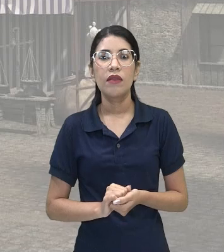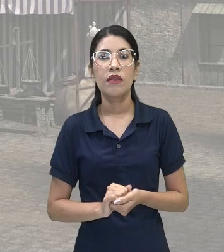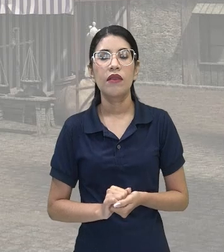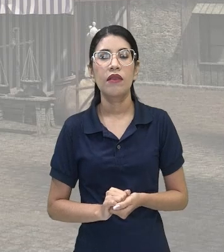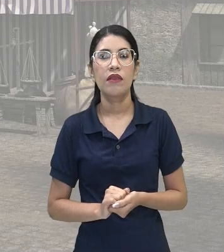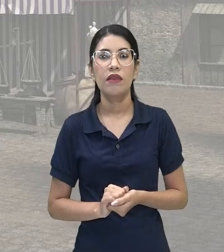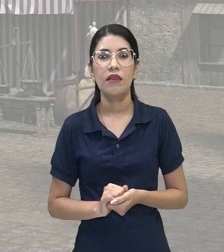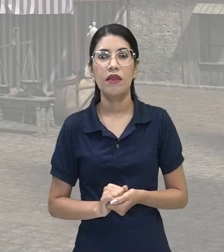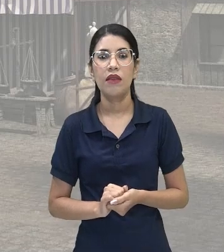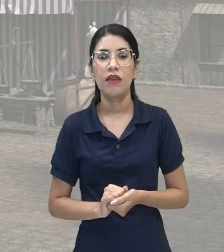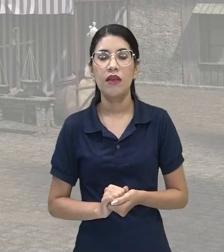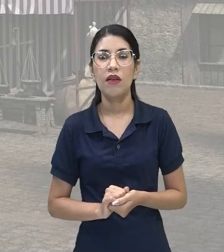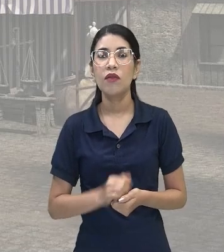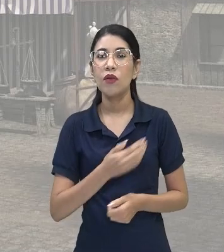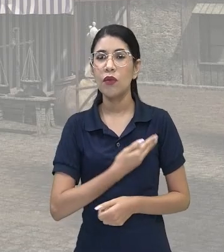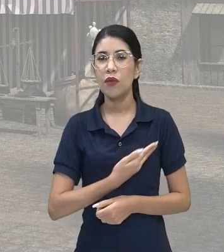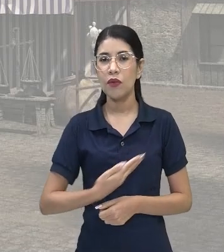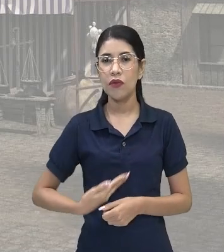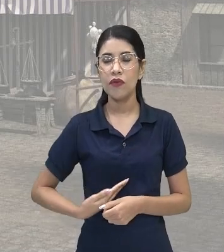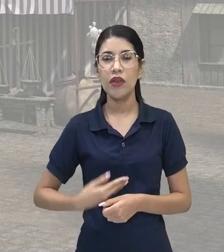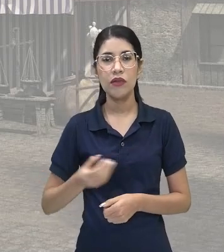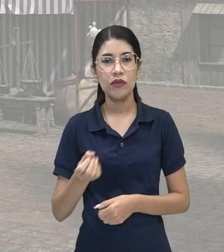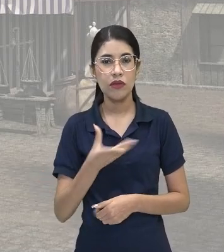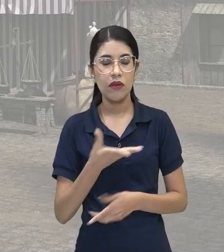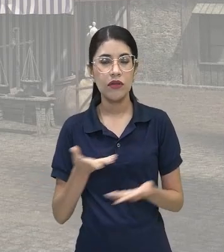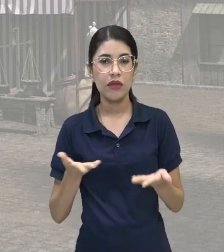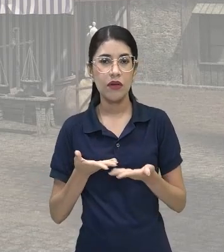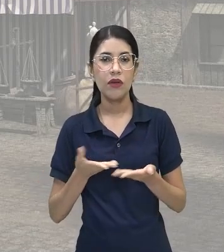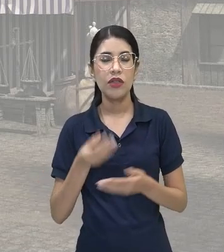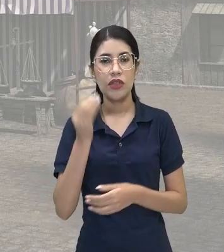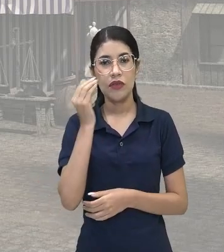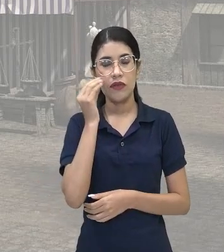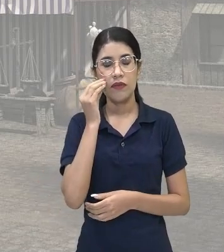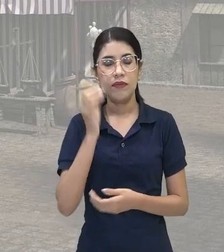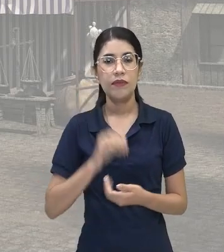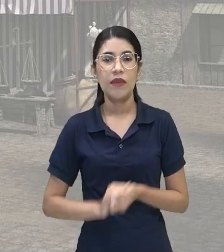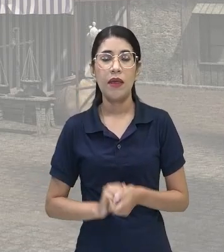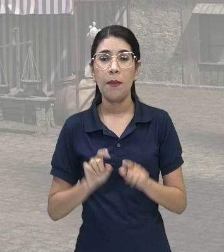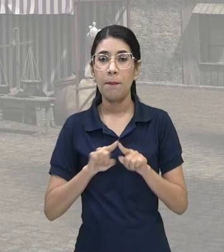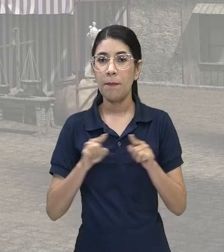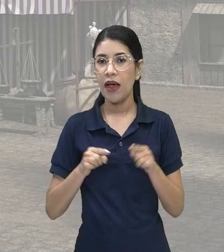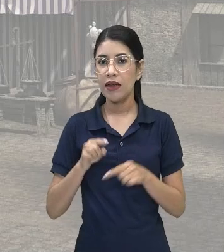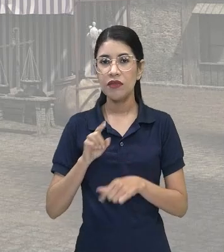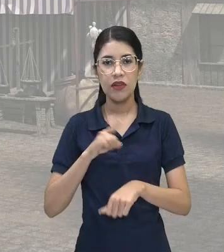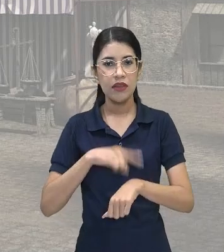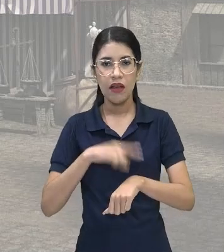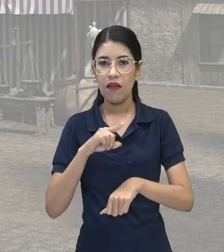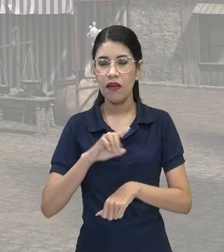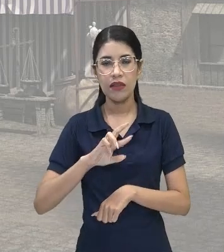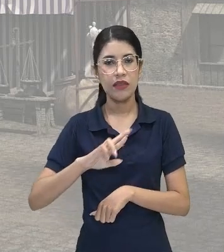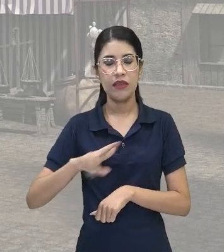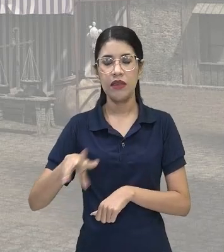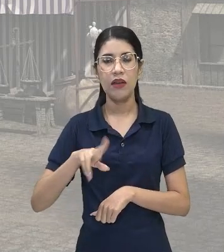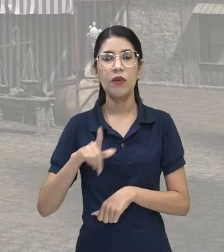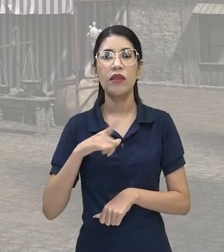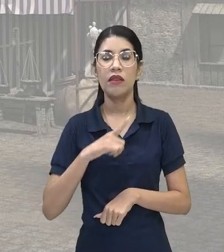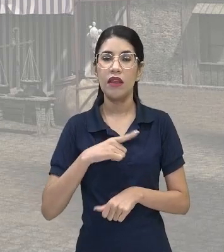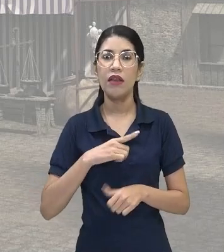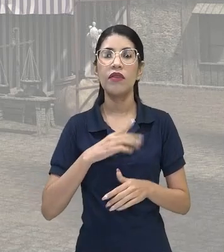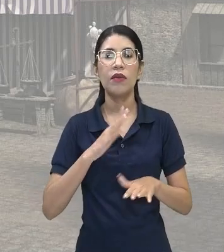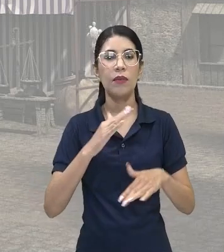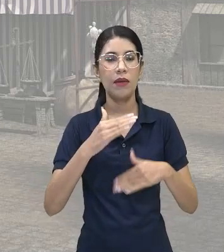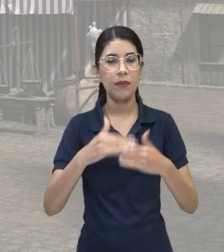grandes estados modernos. Mas, mais uma vez, tá, gente? Não aconteceu do dia para a noite. Foi um processo